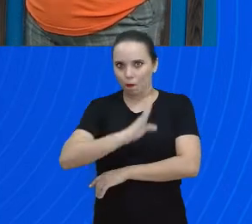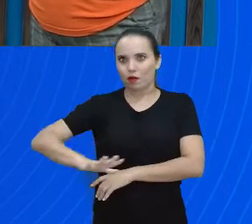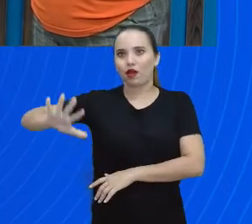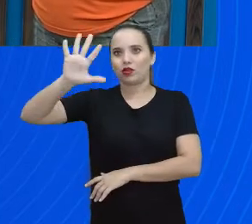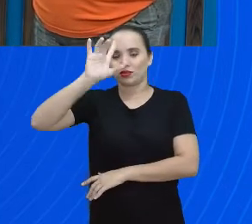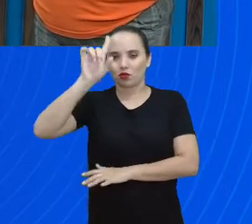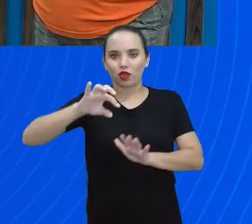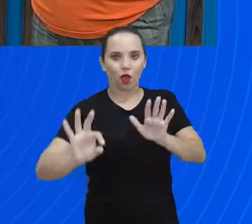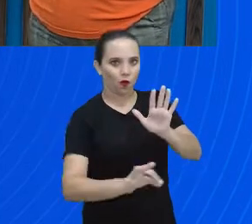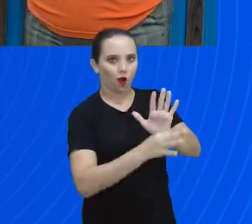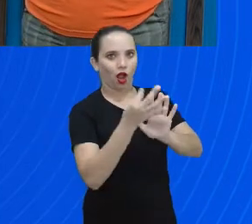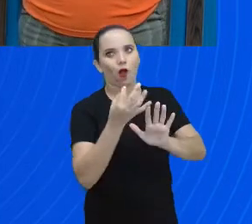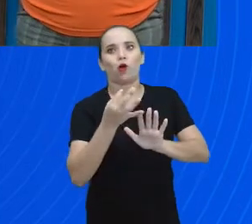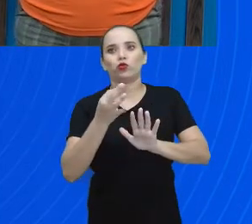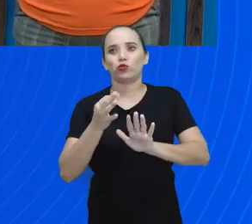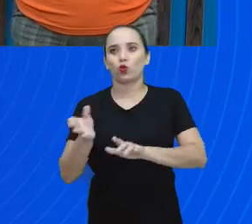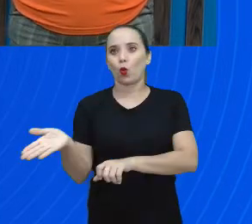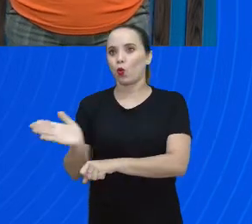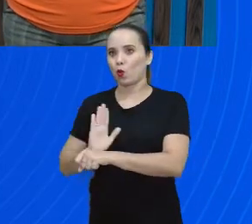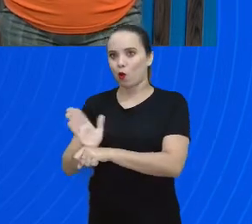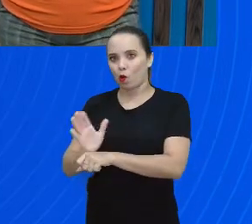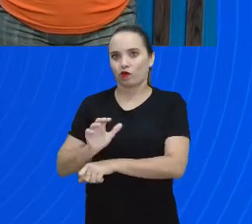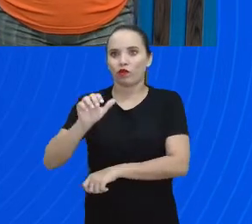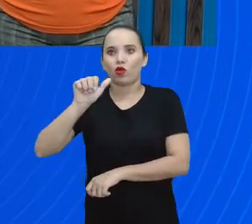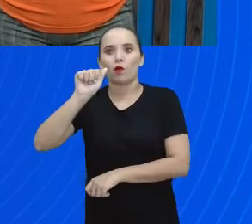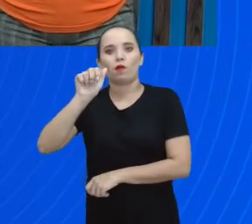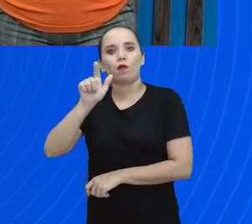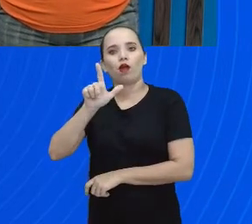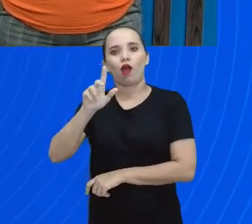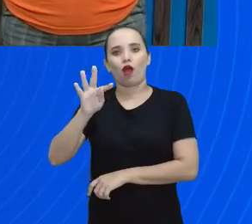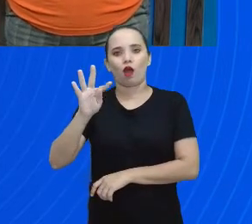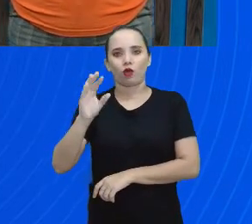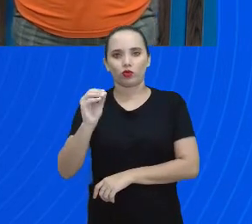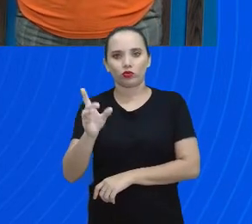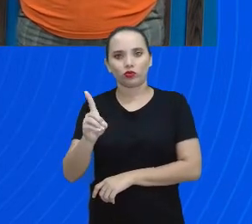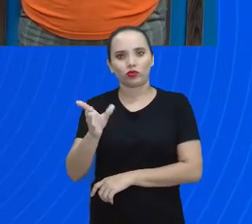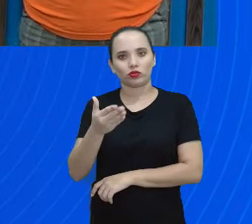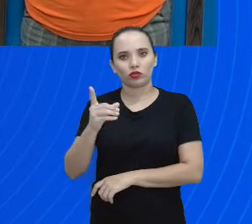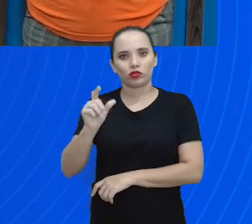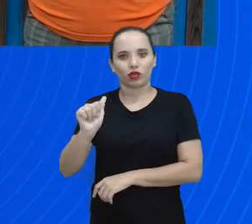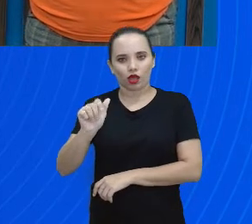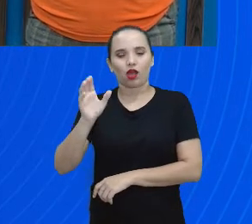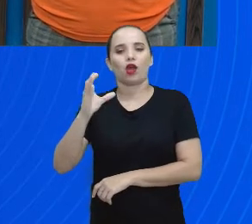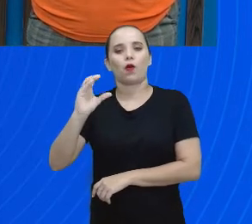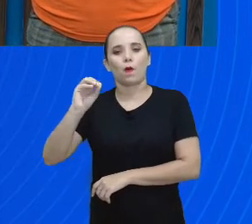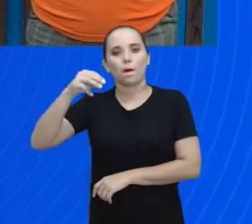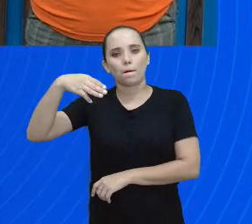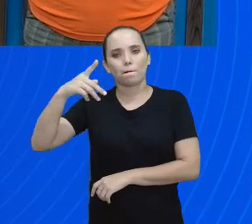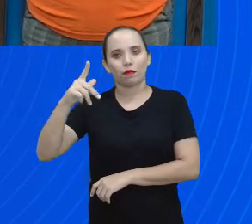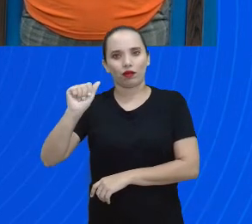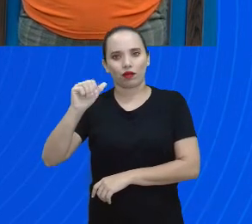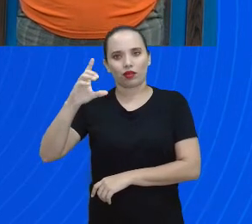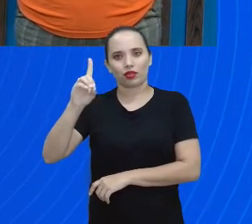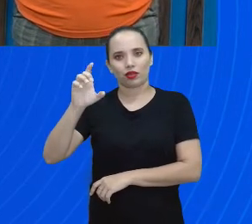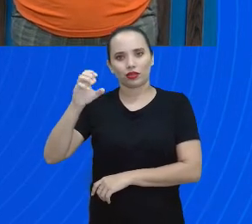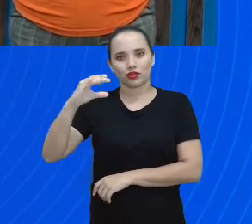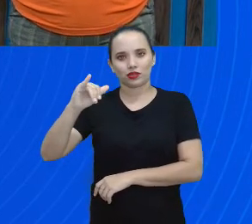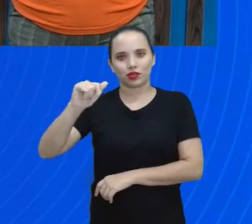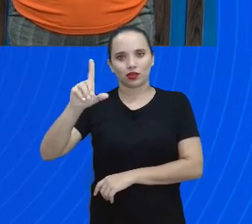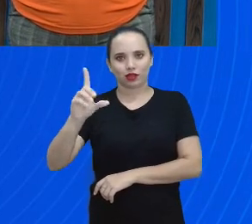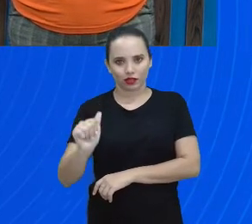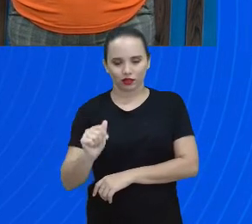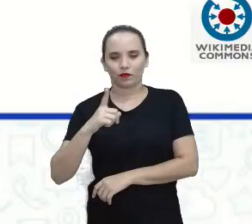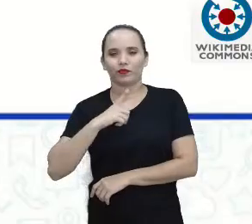da Compadecida que a gente conhece bem, né? Todo mundo ama aquele filme. Vamos falar um pouquinho mais do Ariano.